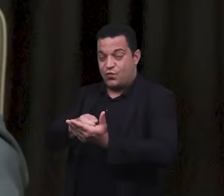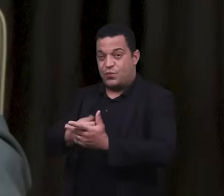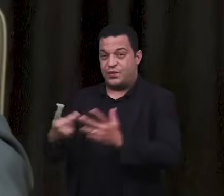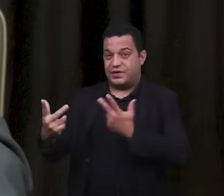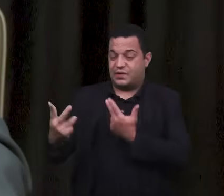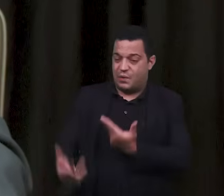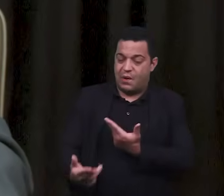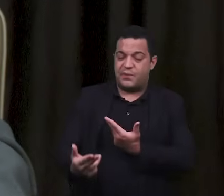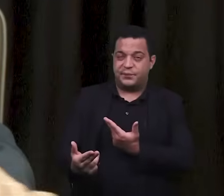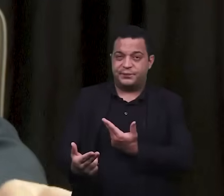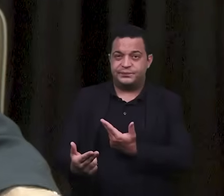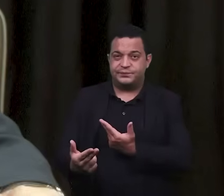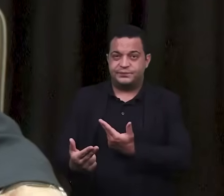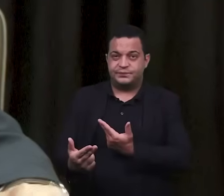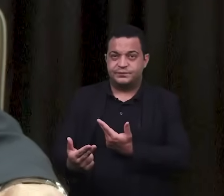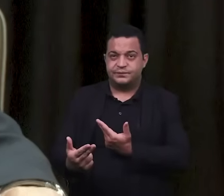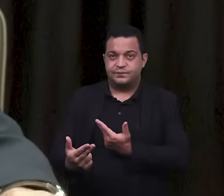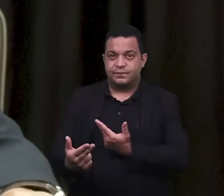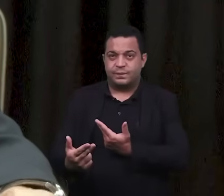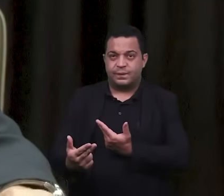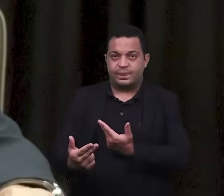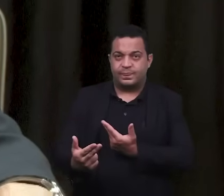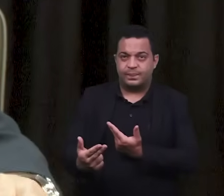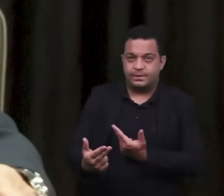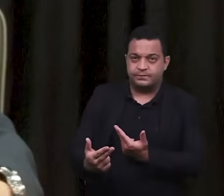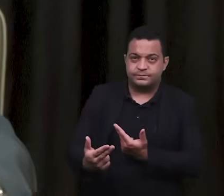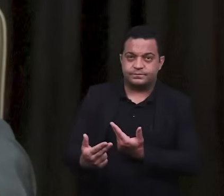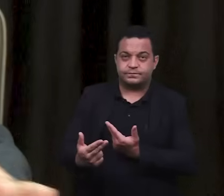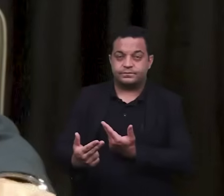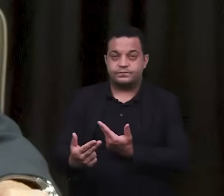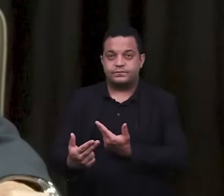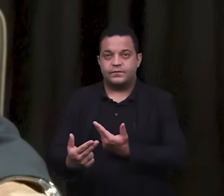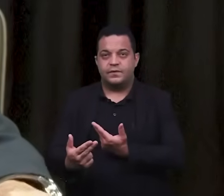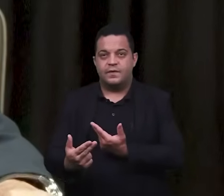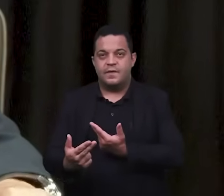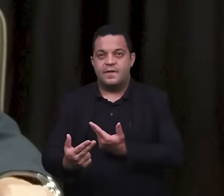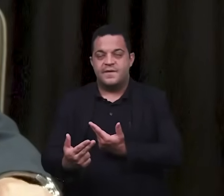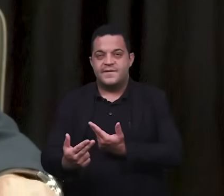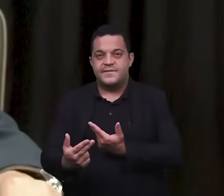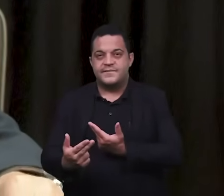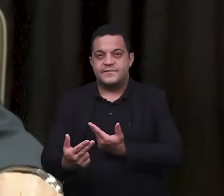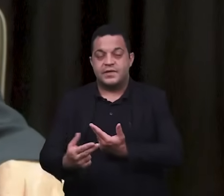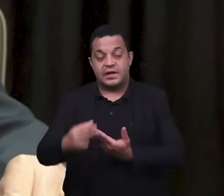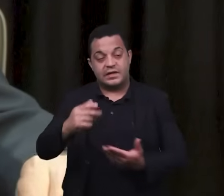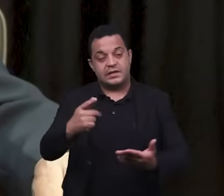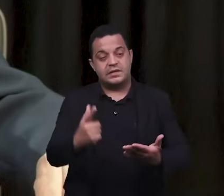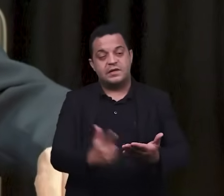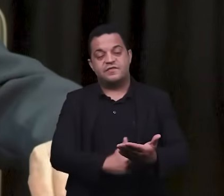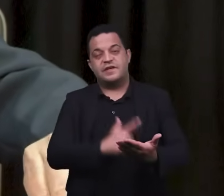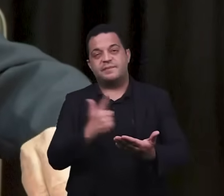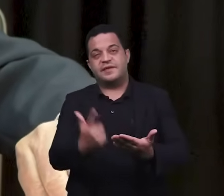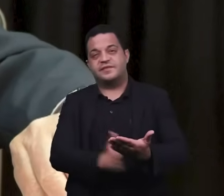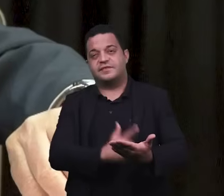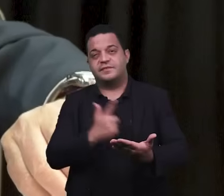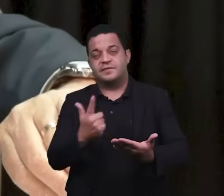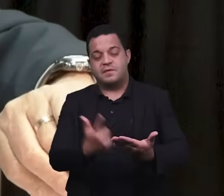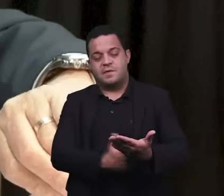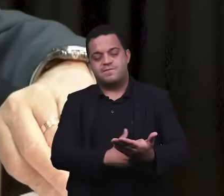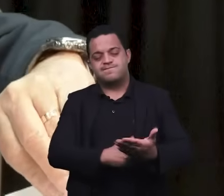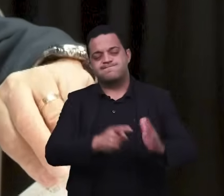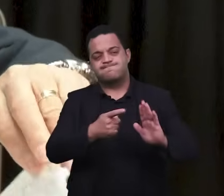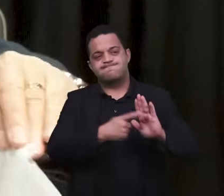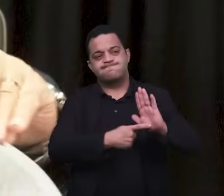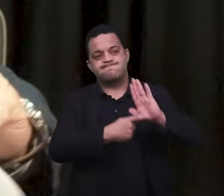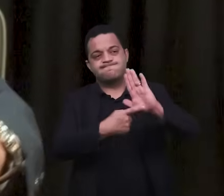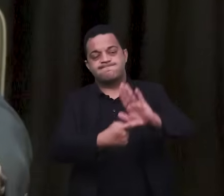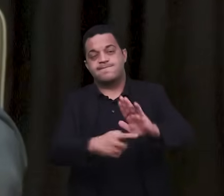hora, né? Isso. Mas é bom a gente ver aqui que é na carta aos Filipenses, capítulo 4, que aliás é uma carta que, por sinal, nessa